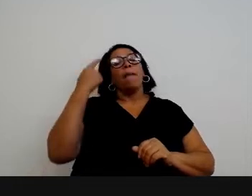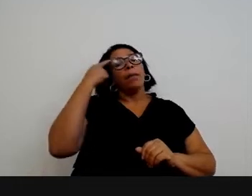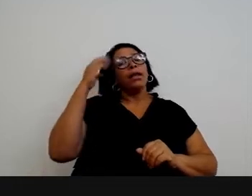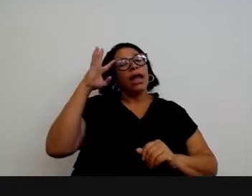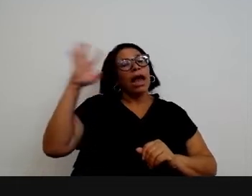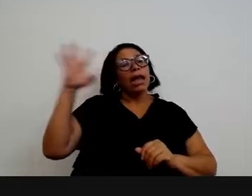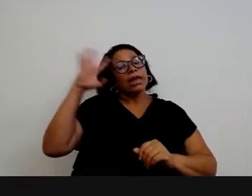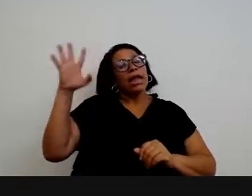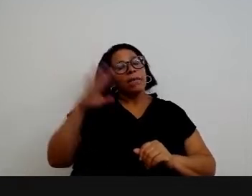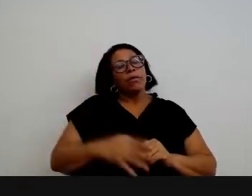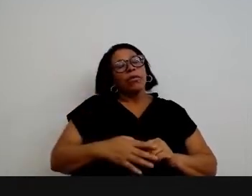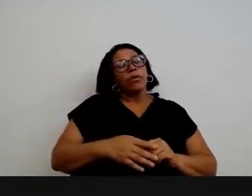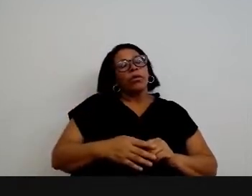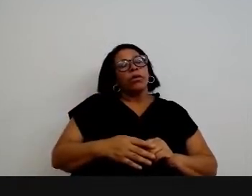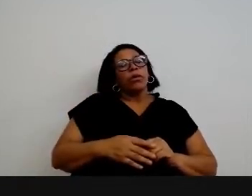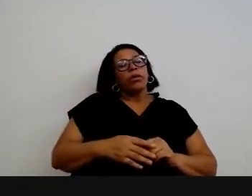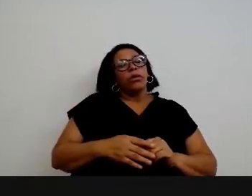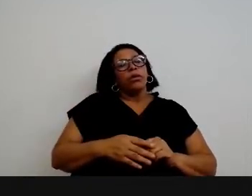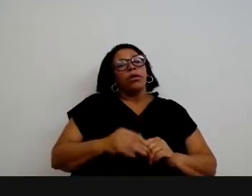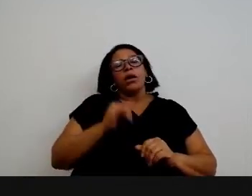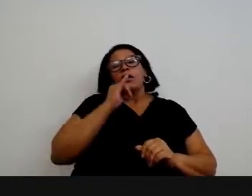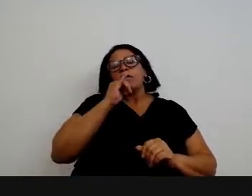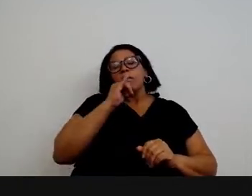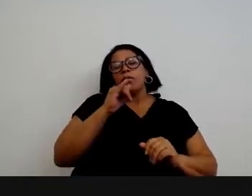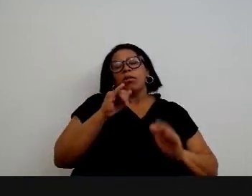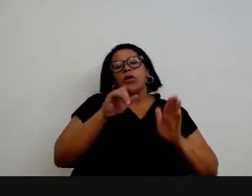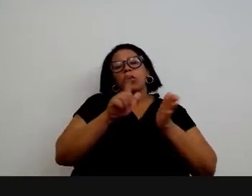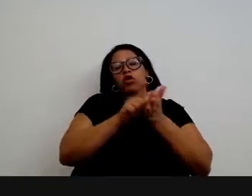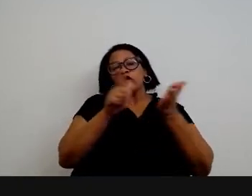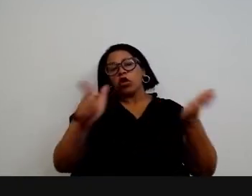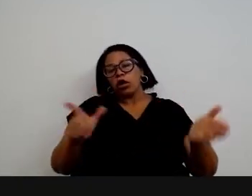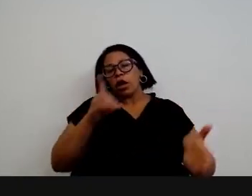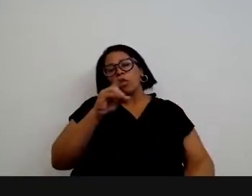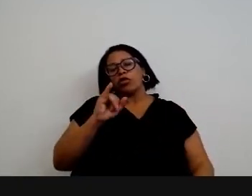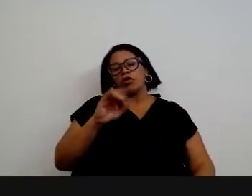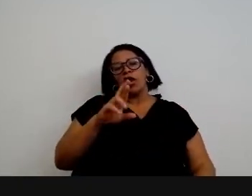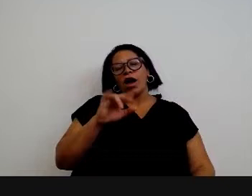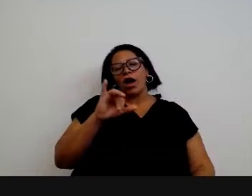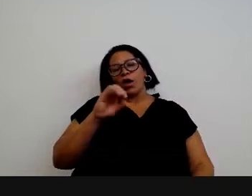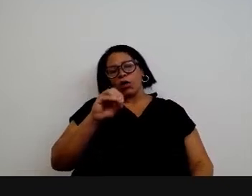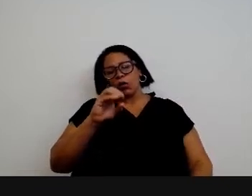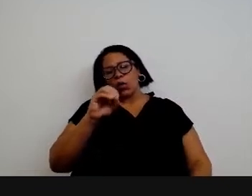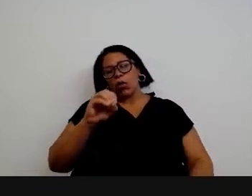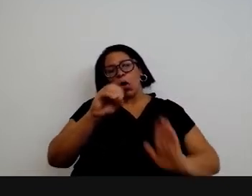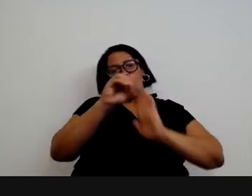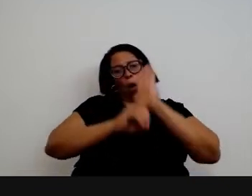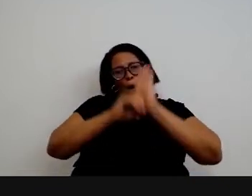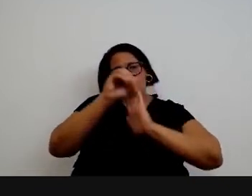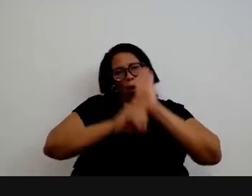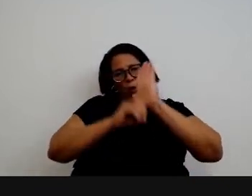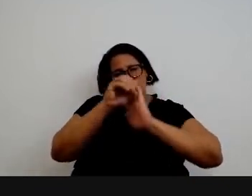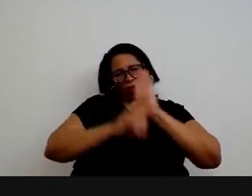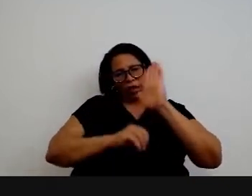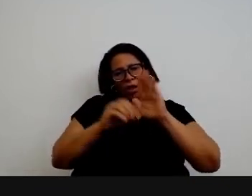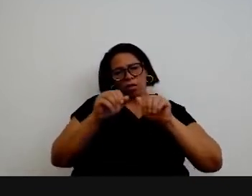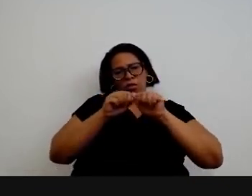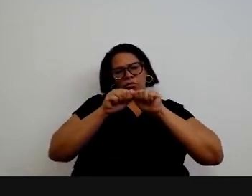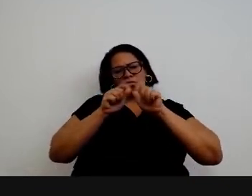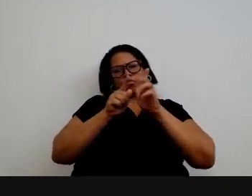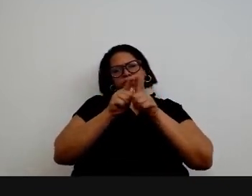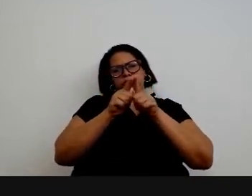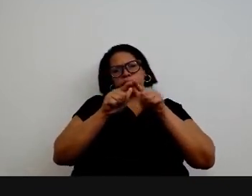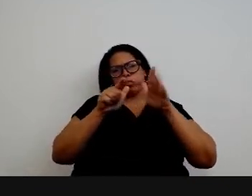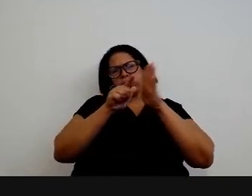um diário oficial do dia seguinte do fim do mandato, em termos de demissão, e o tamanho do